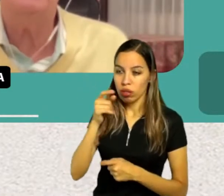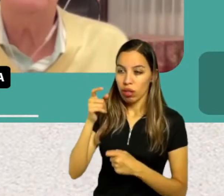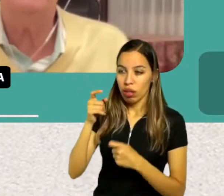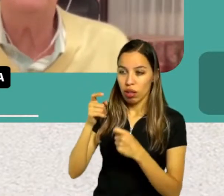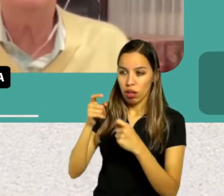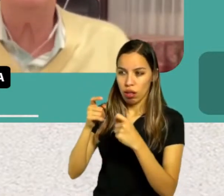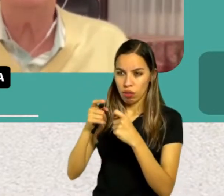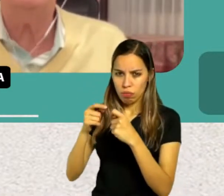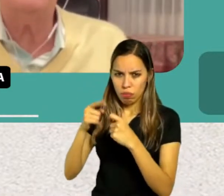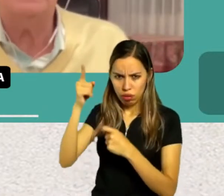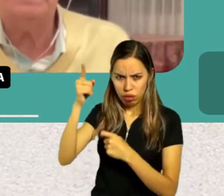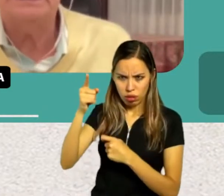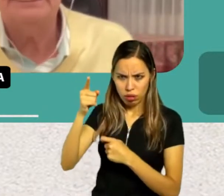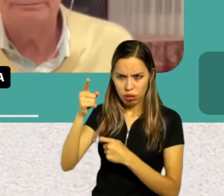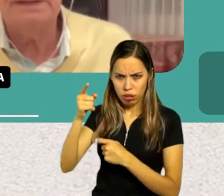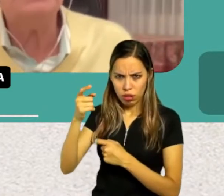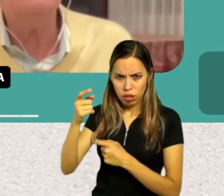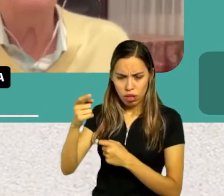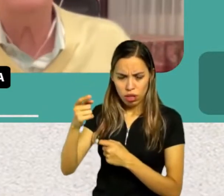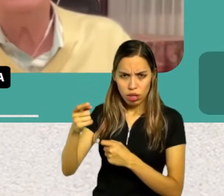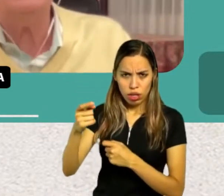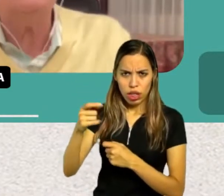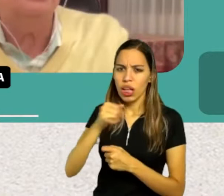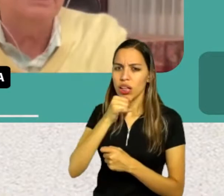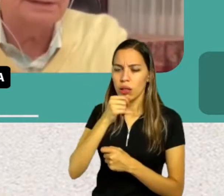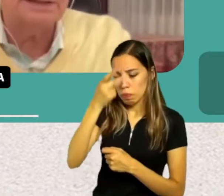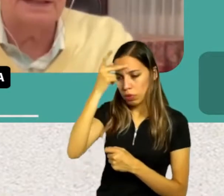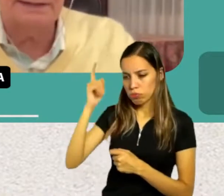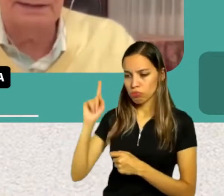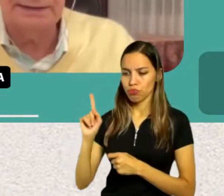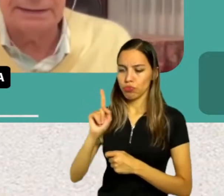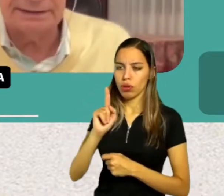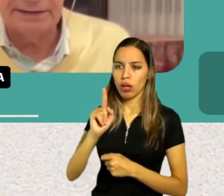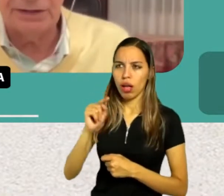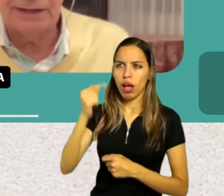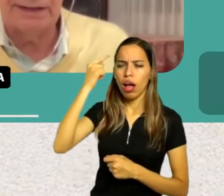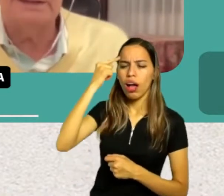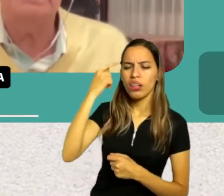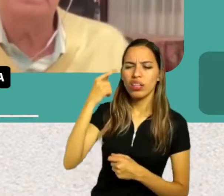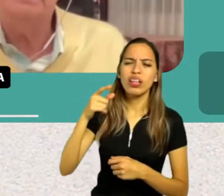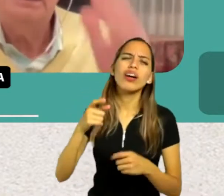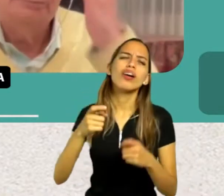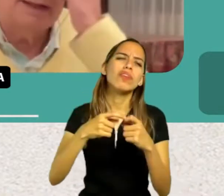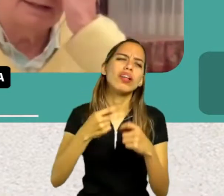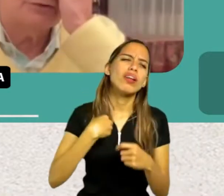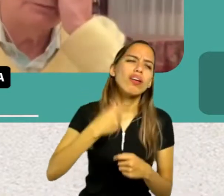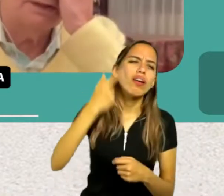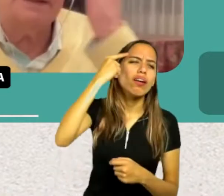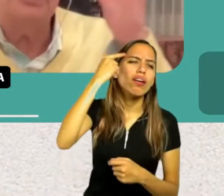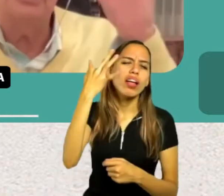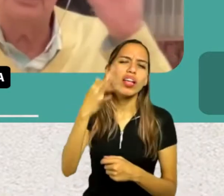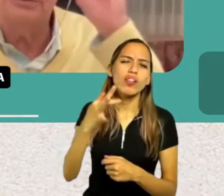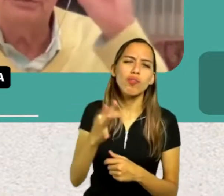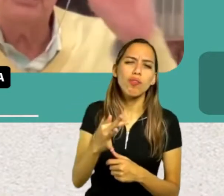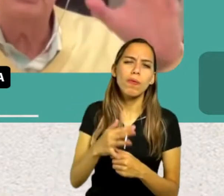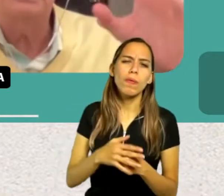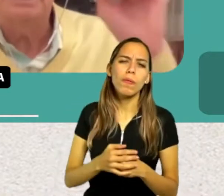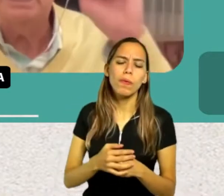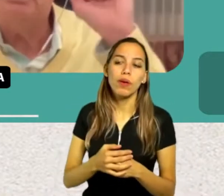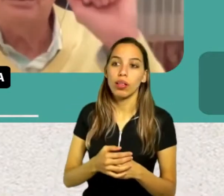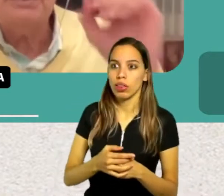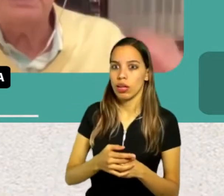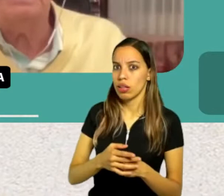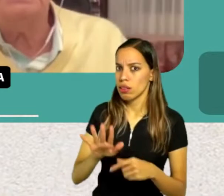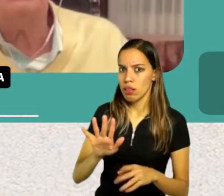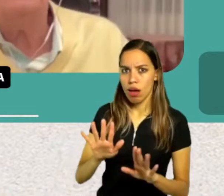uma tomografia computadorizada, mesmo que tenha todas as características da enxaqueca, pega só metade do rosto,